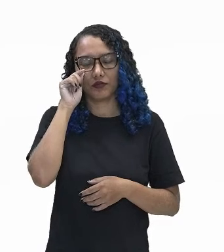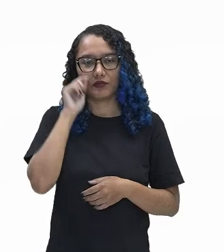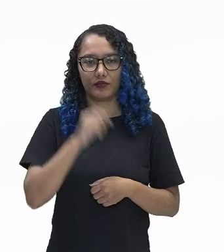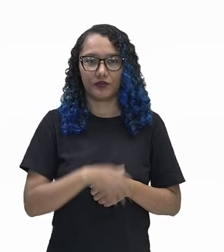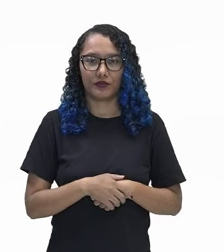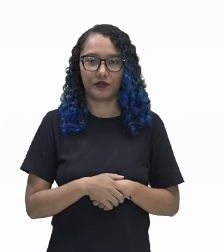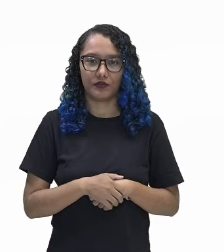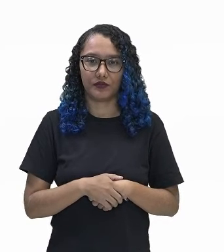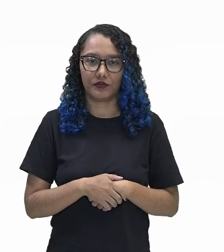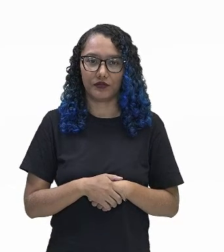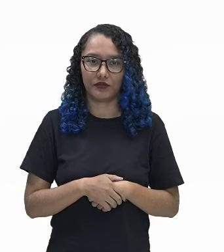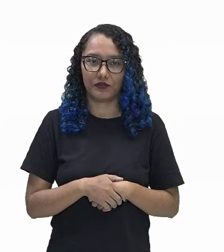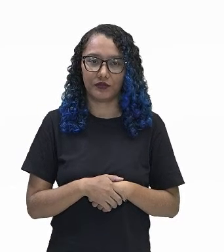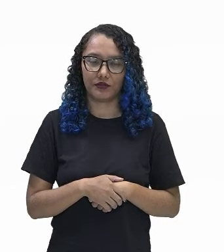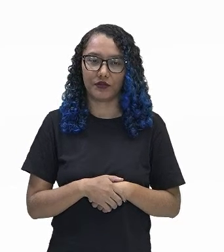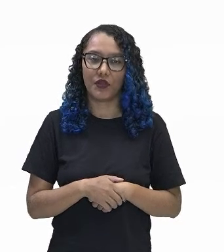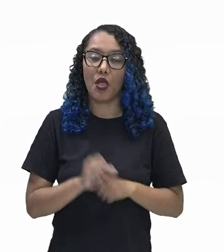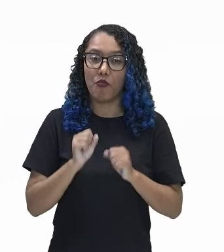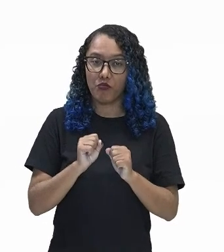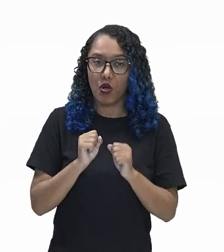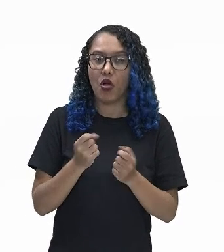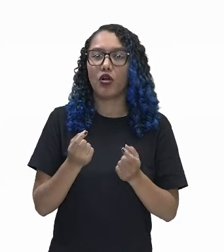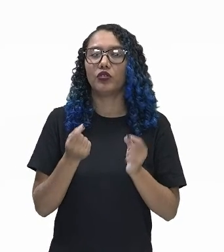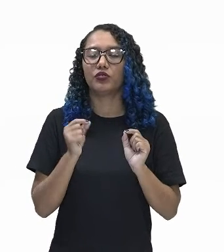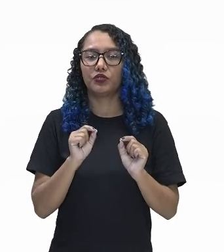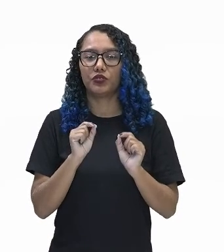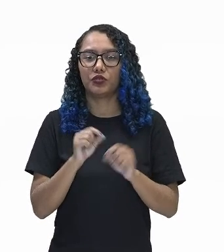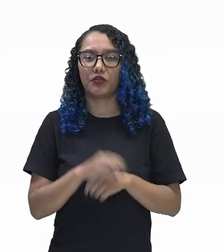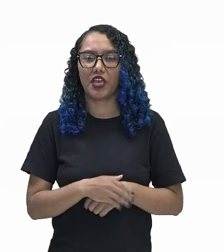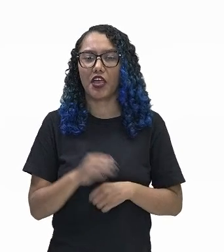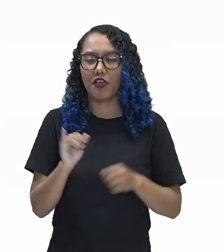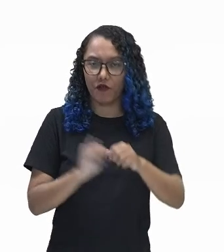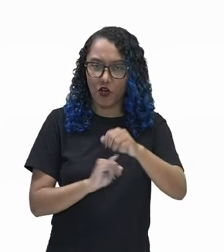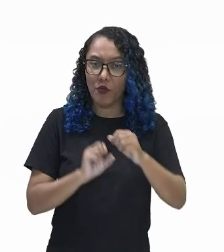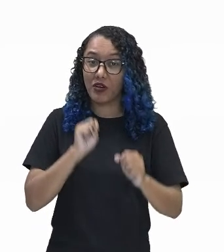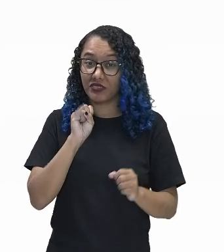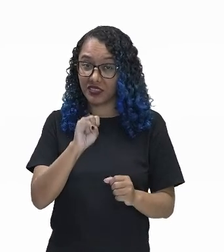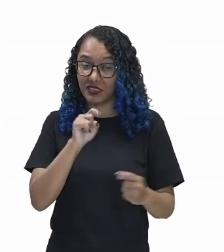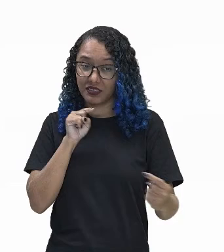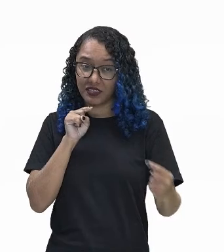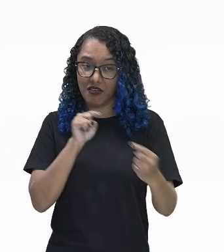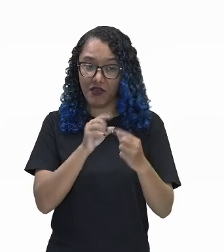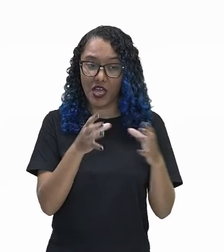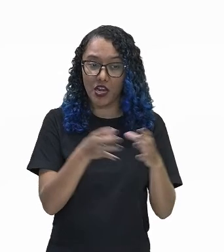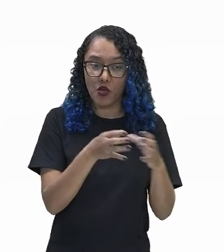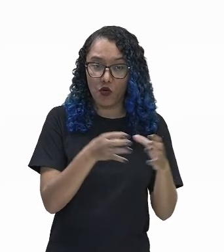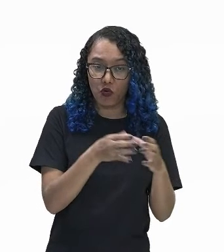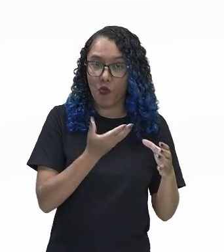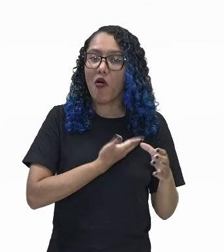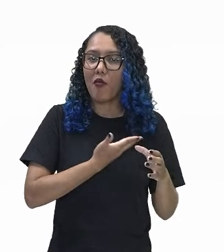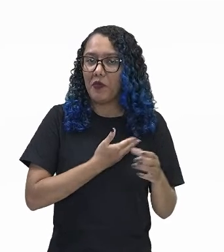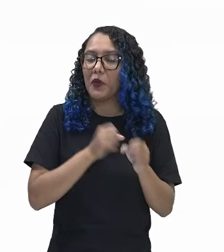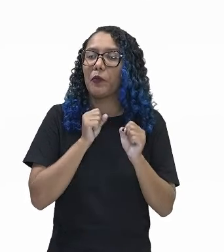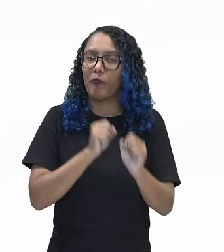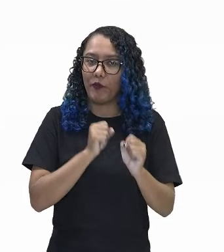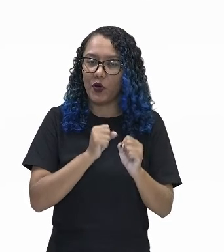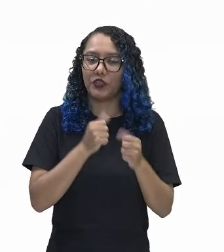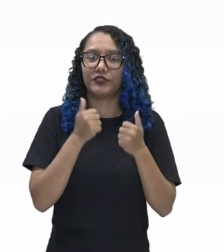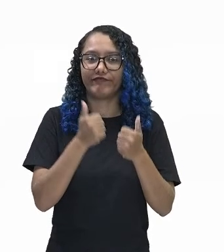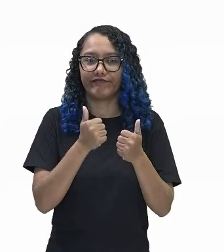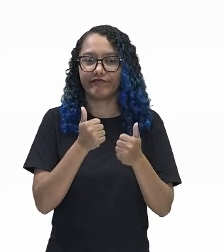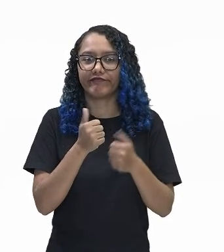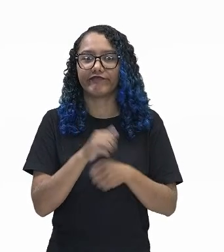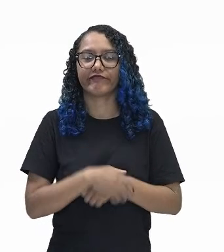de mensagem informal, porque eu estou me referindo ao meu grupo, algo mais próximo, certo? E aí, galera, é a